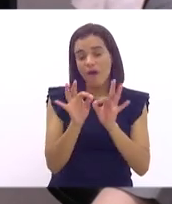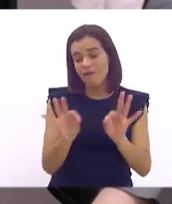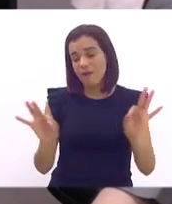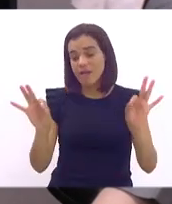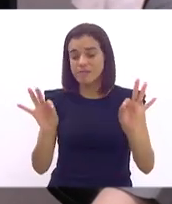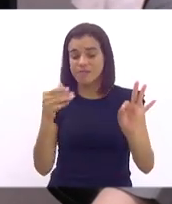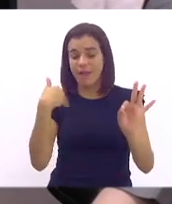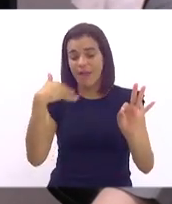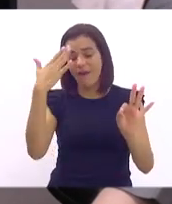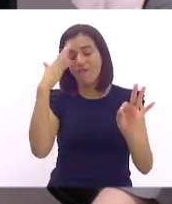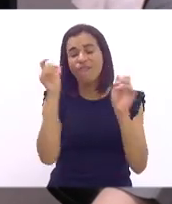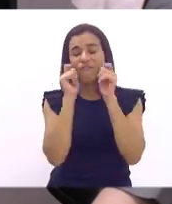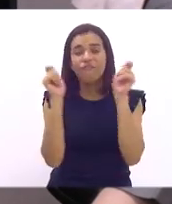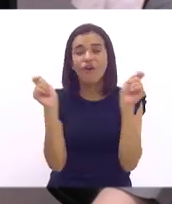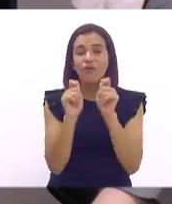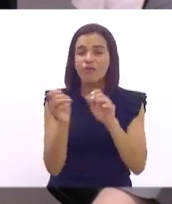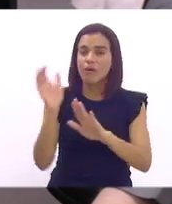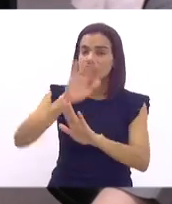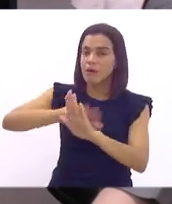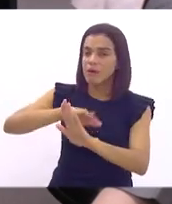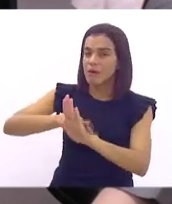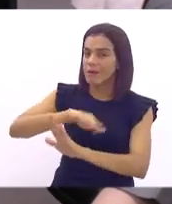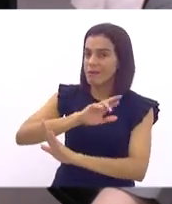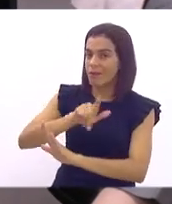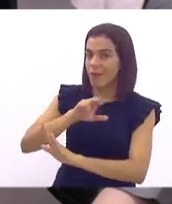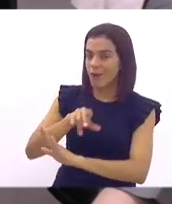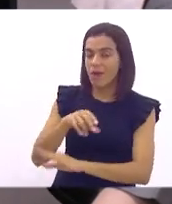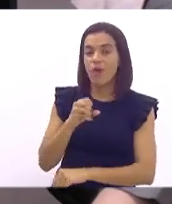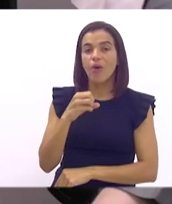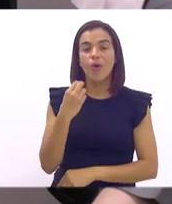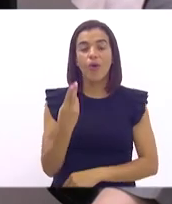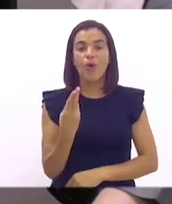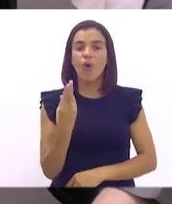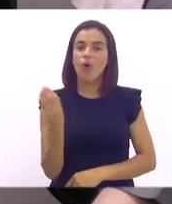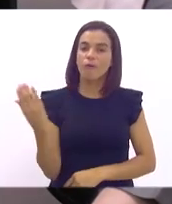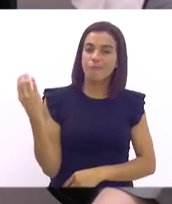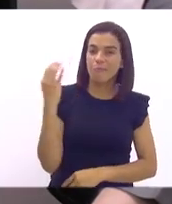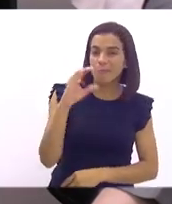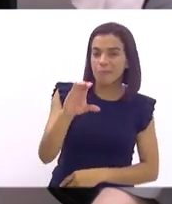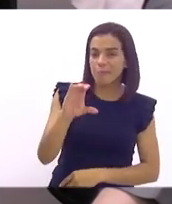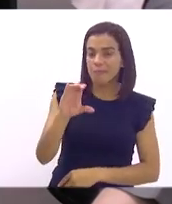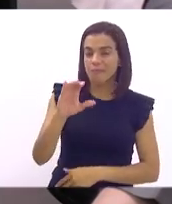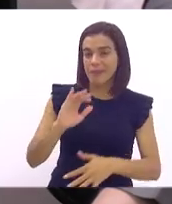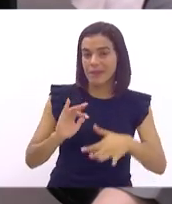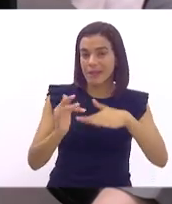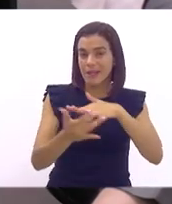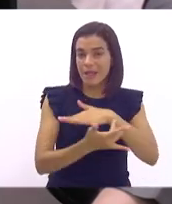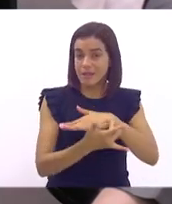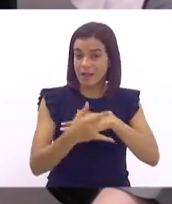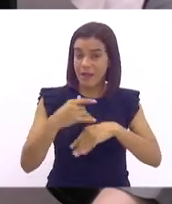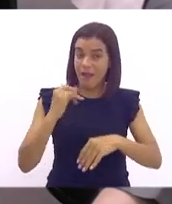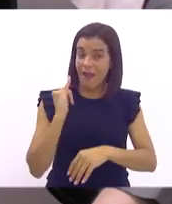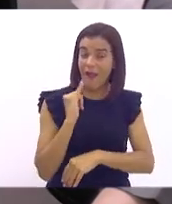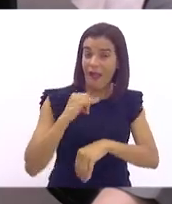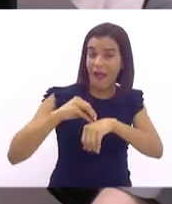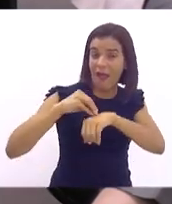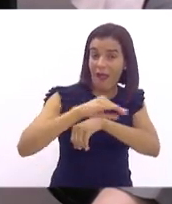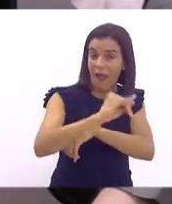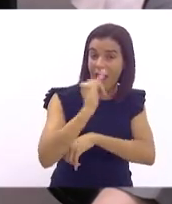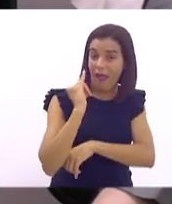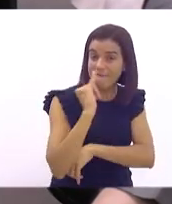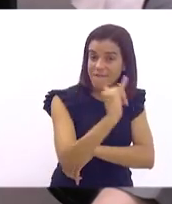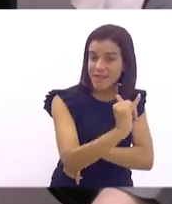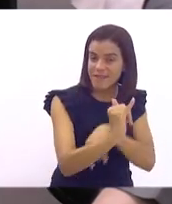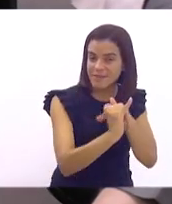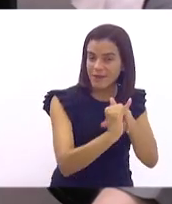o significado daquilo. Ou o que ele posta na rede social dele, que é um recado para ela, e às